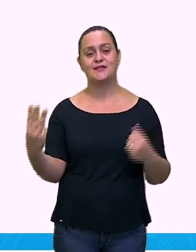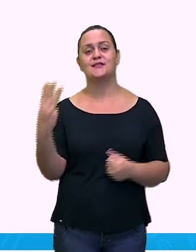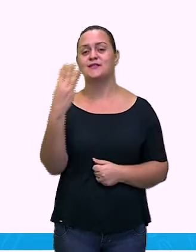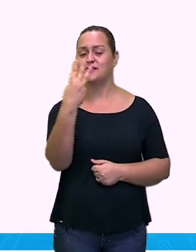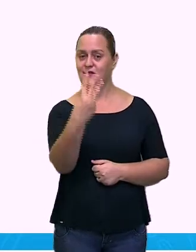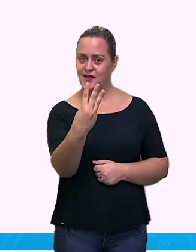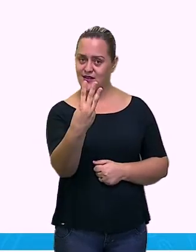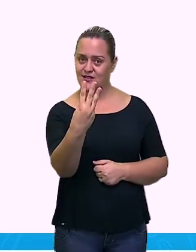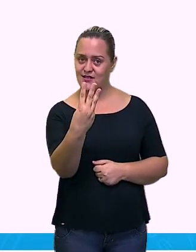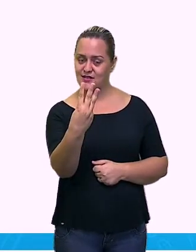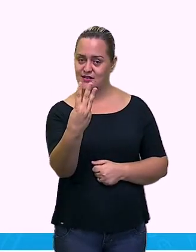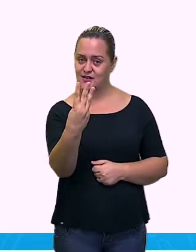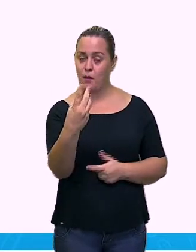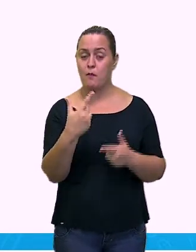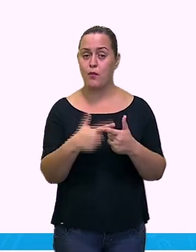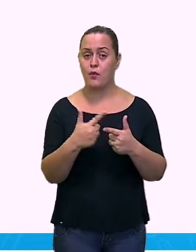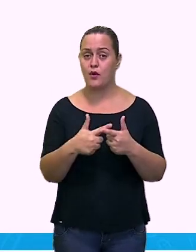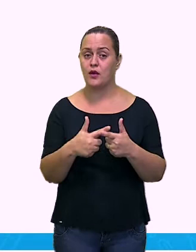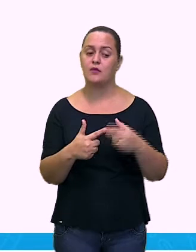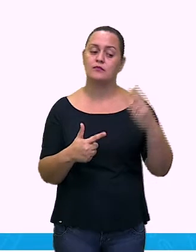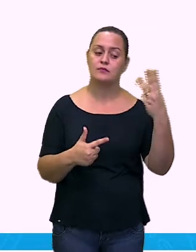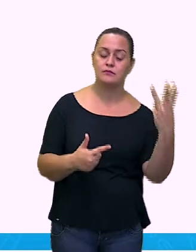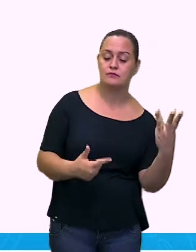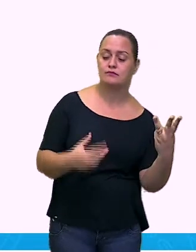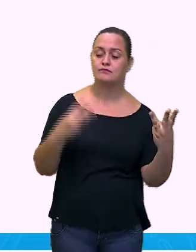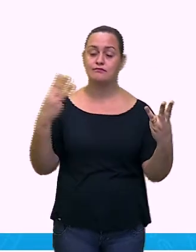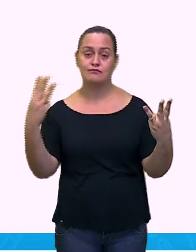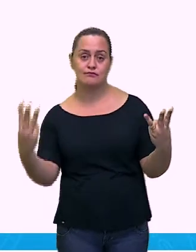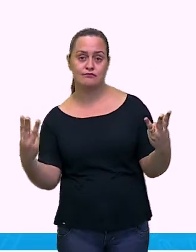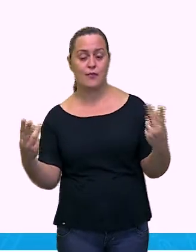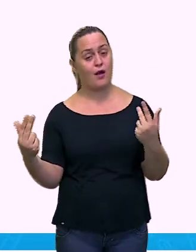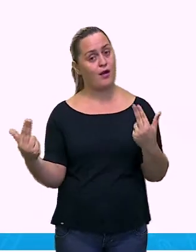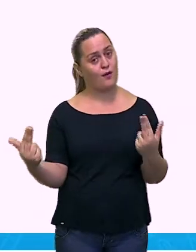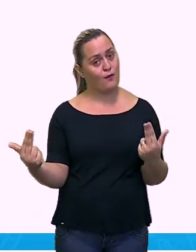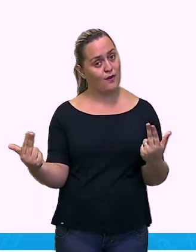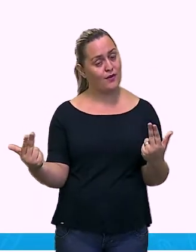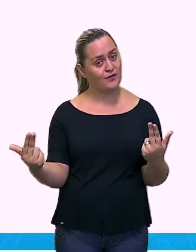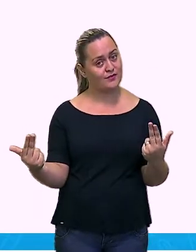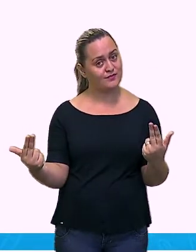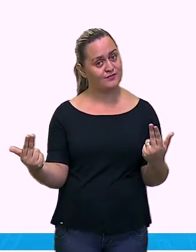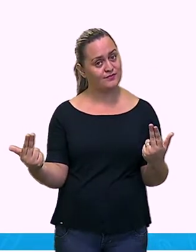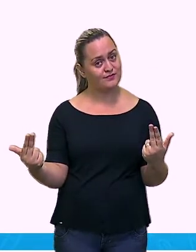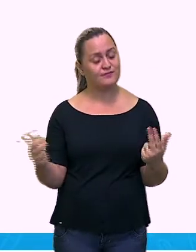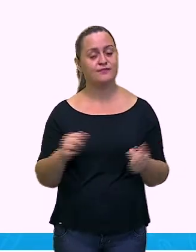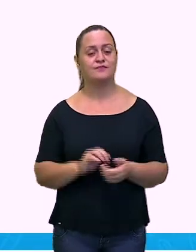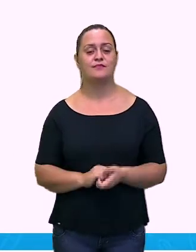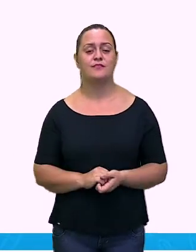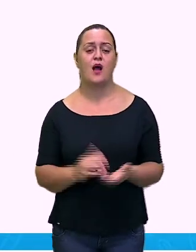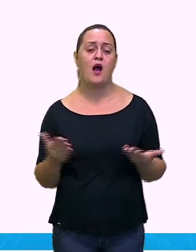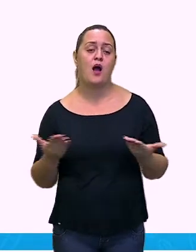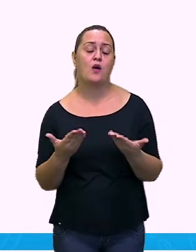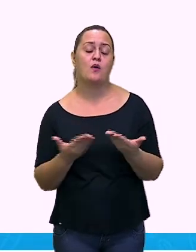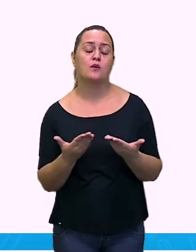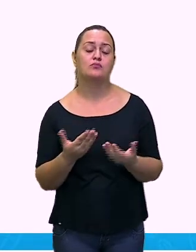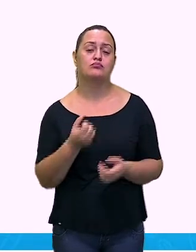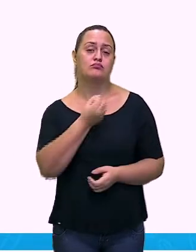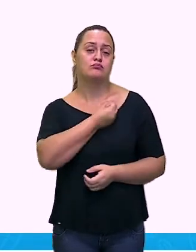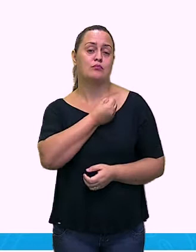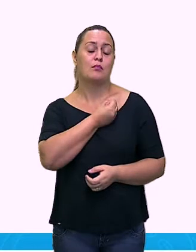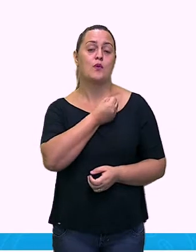três ficou três para cada um nossa última metade aqui Que número que